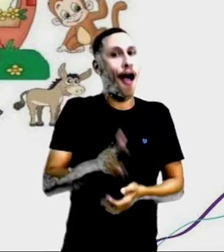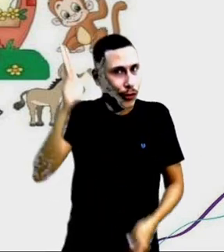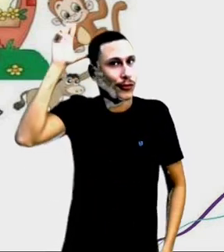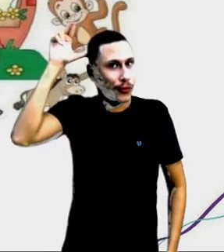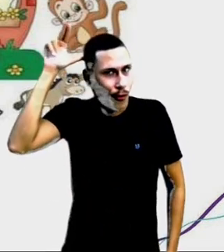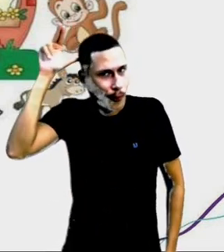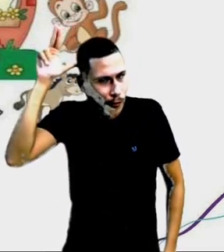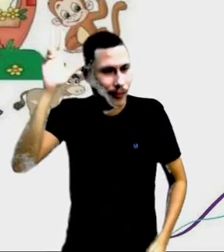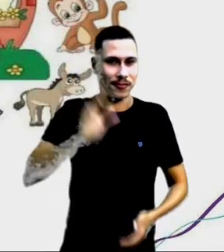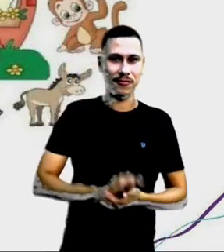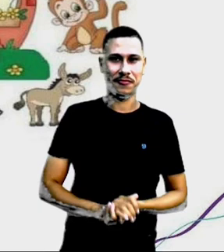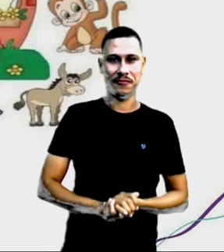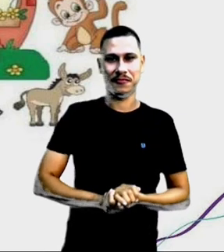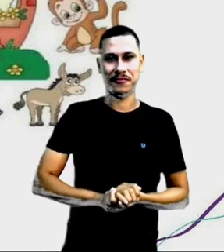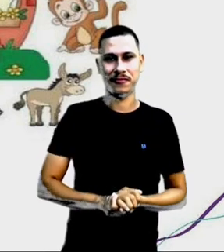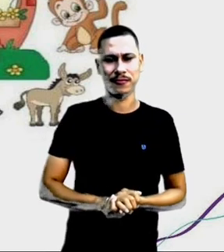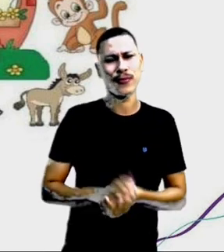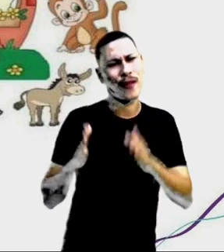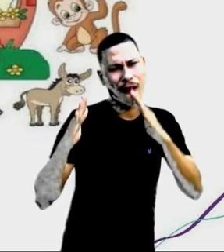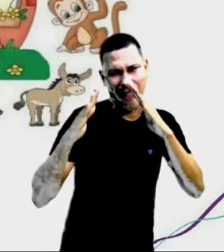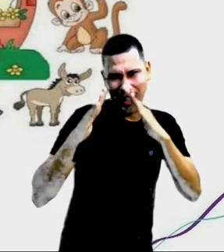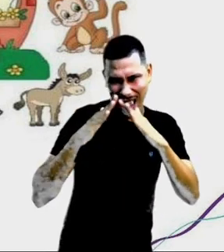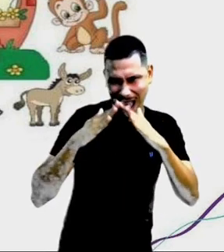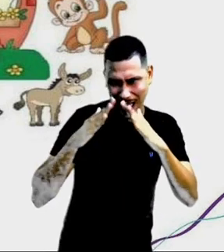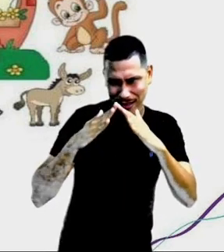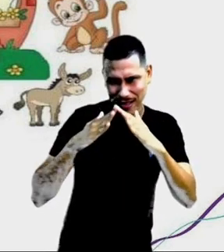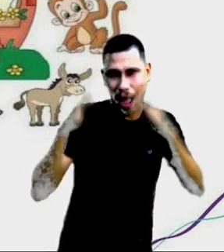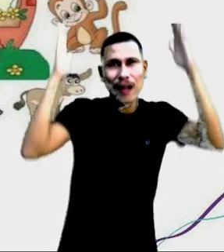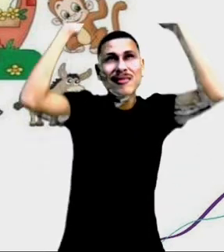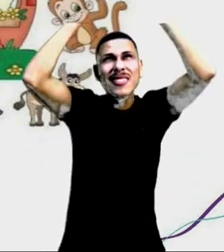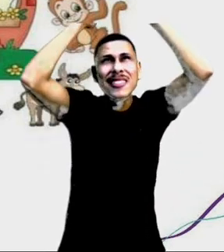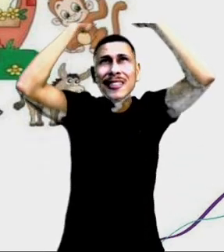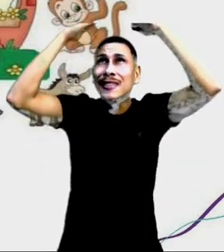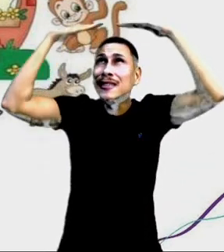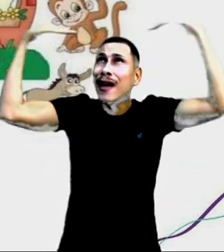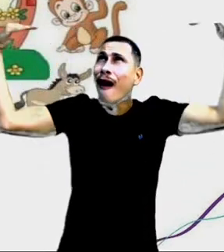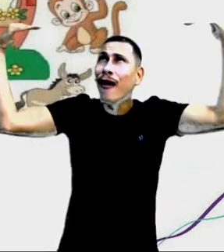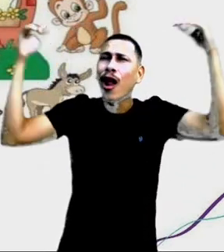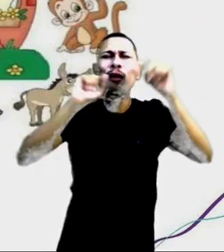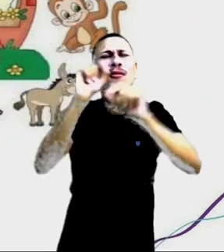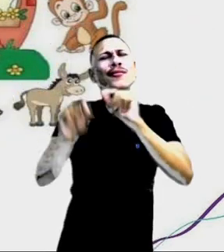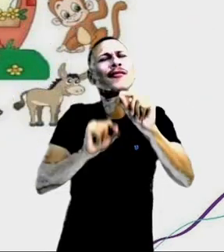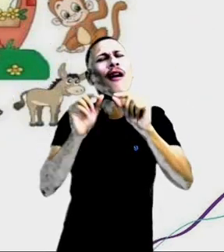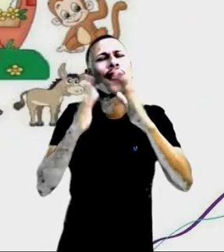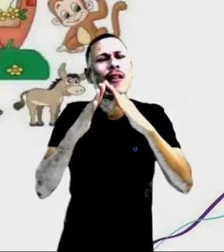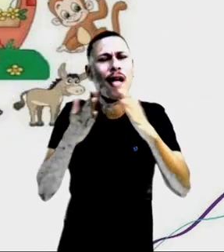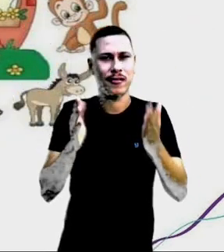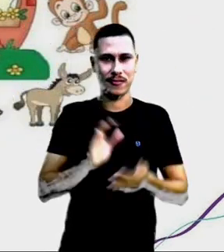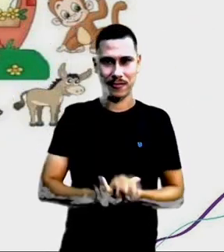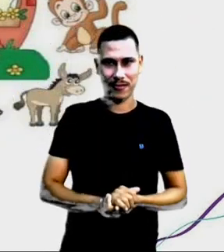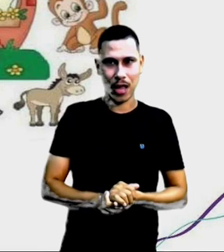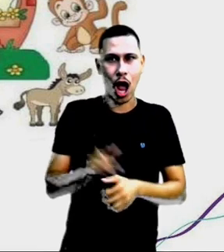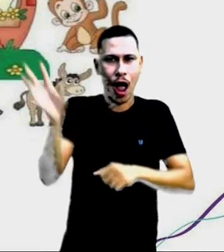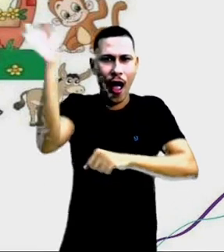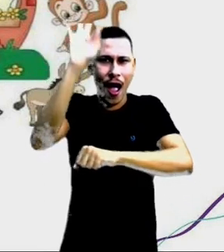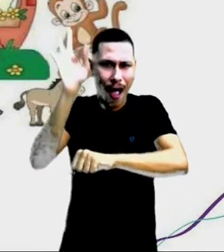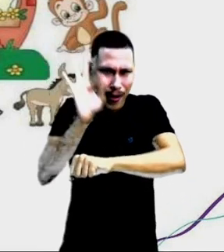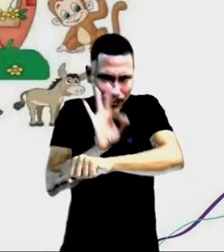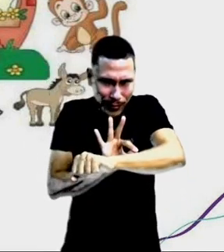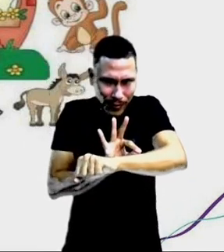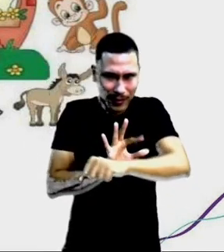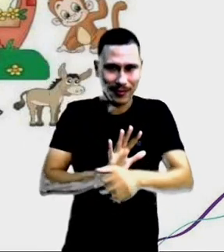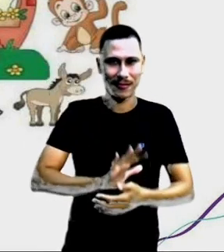jumento. Essa casa é de telha. Quem mora nela é a